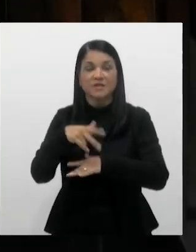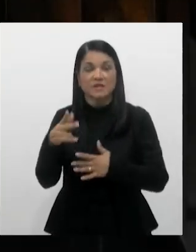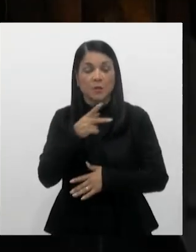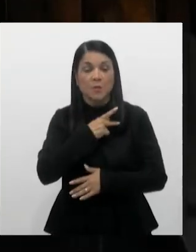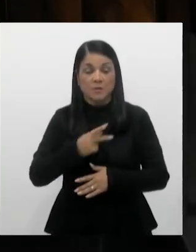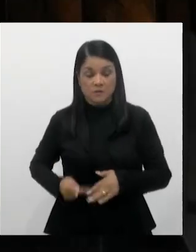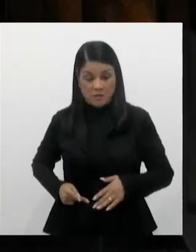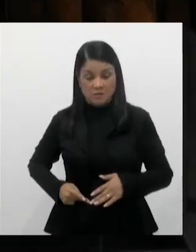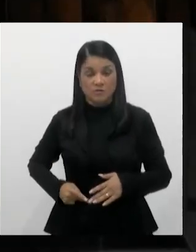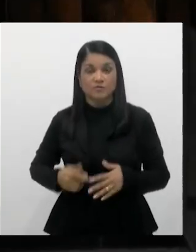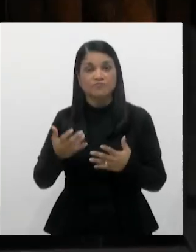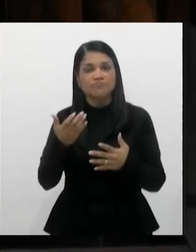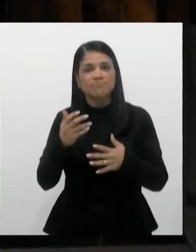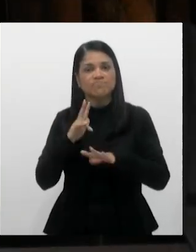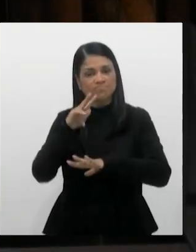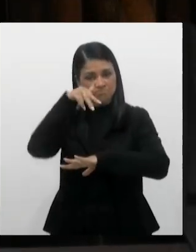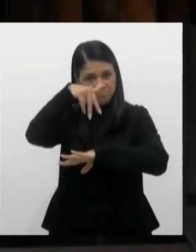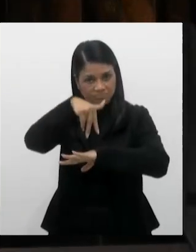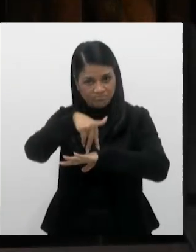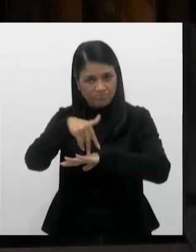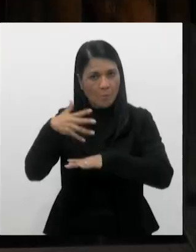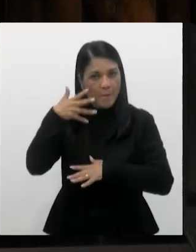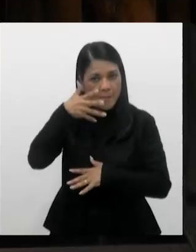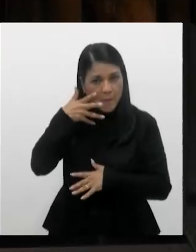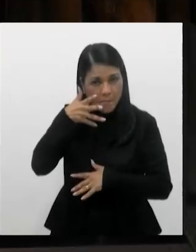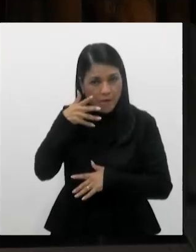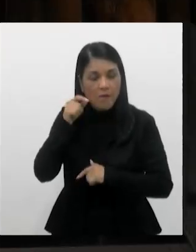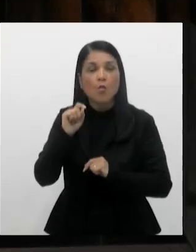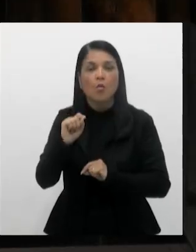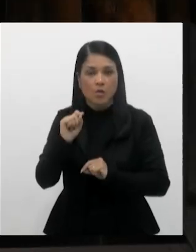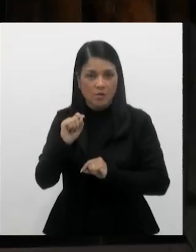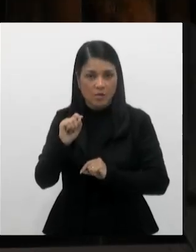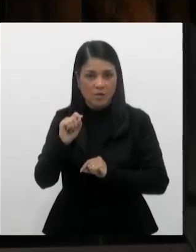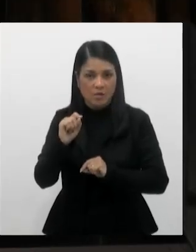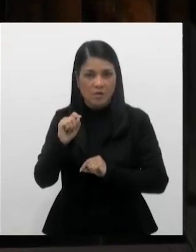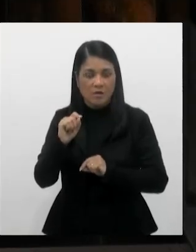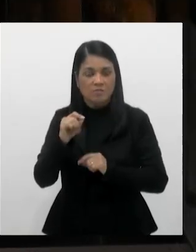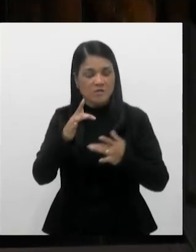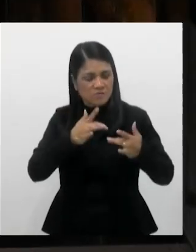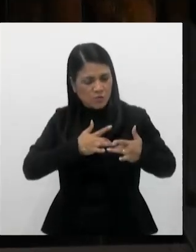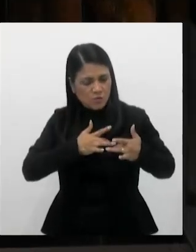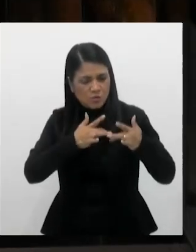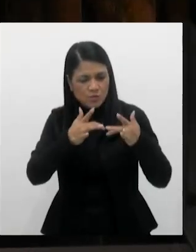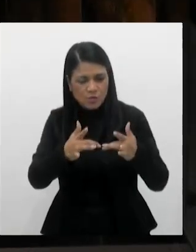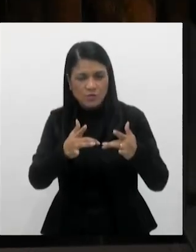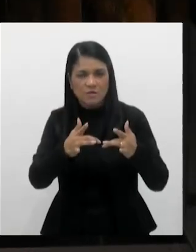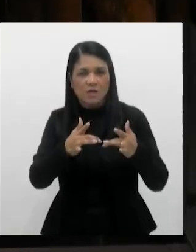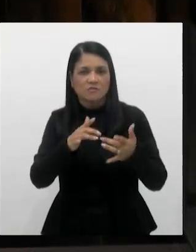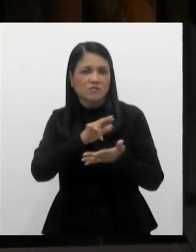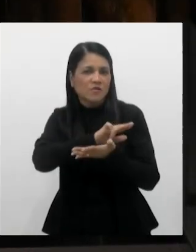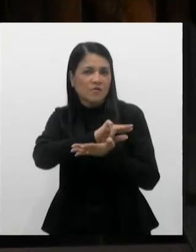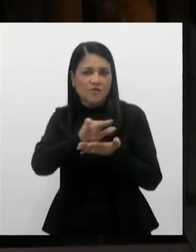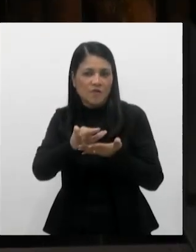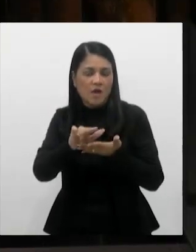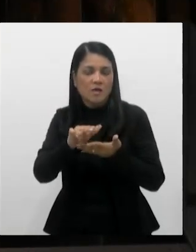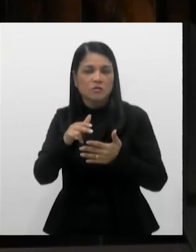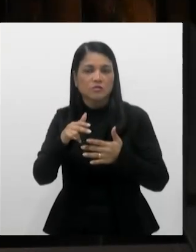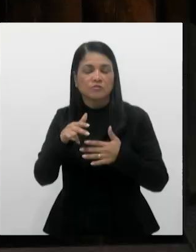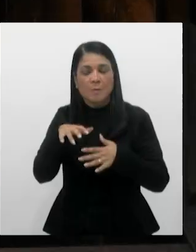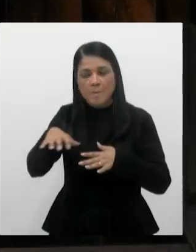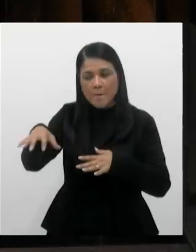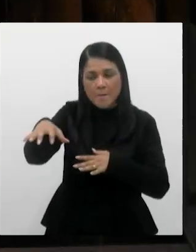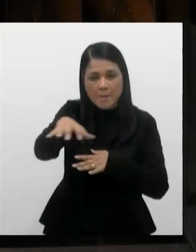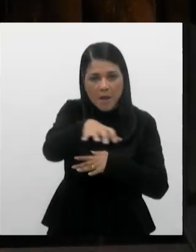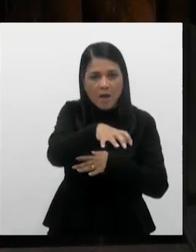traz aqui nessa tribuna, primeiramente, é minha solidariedade com as mais diversas regiões do estado do Rio de